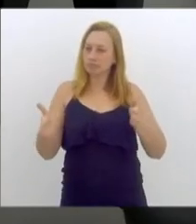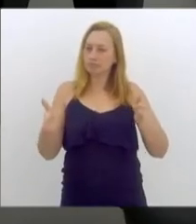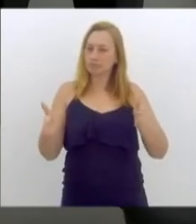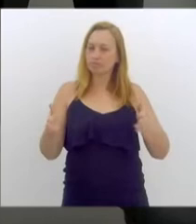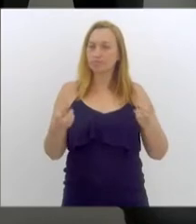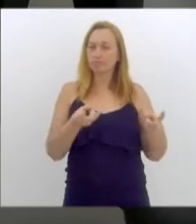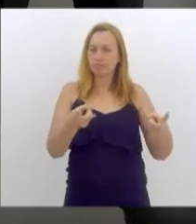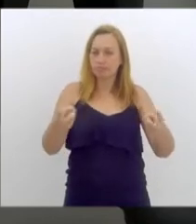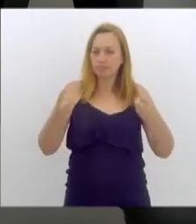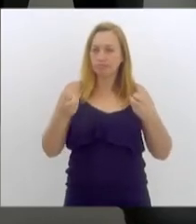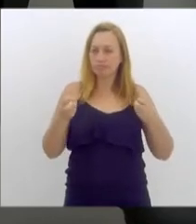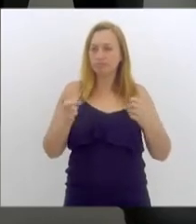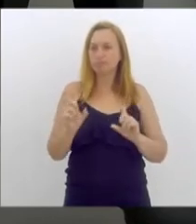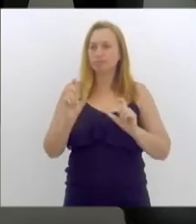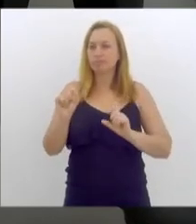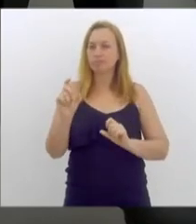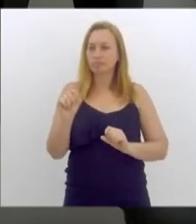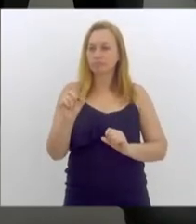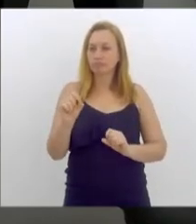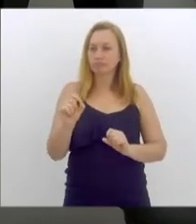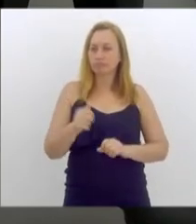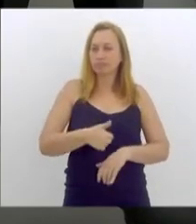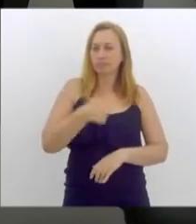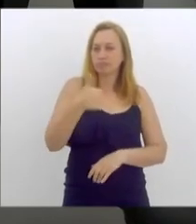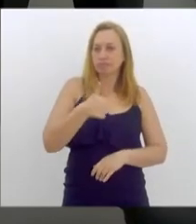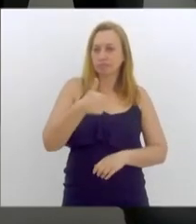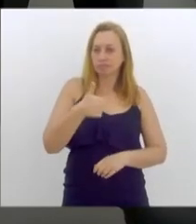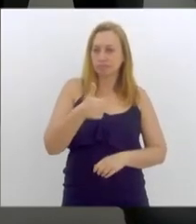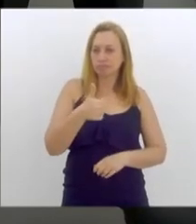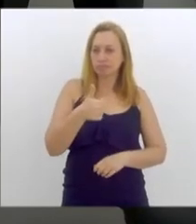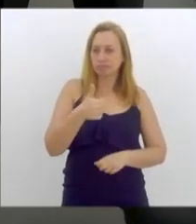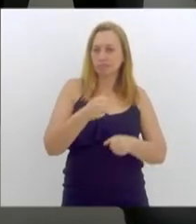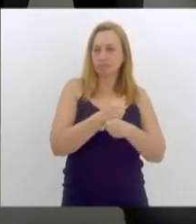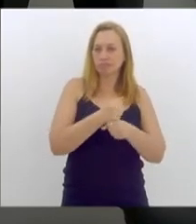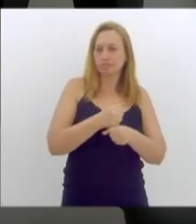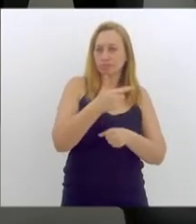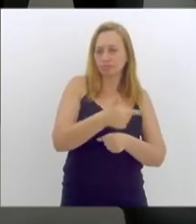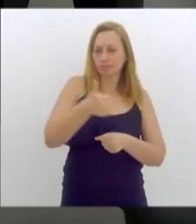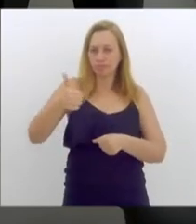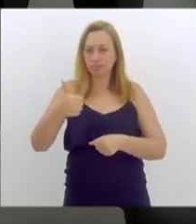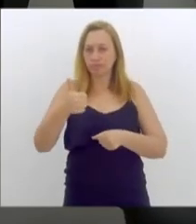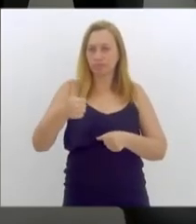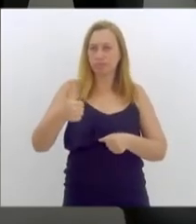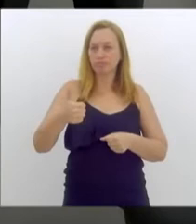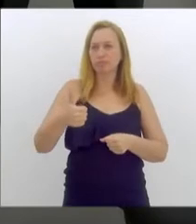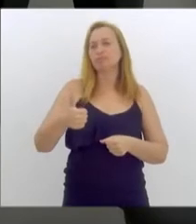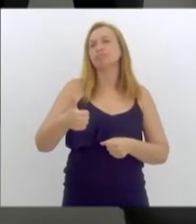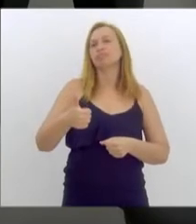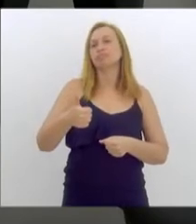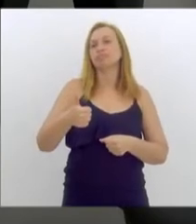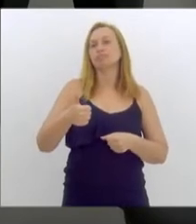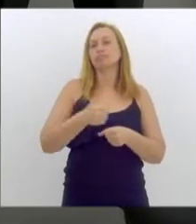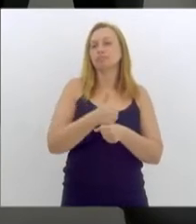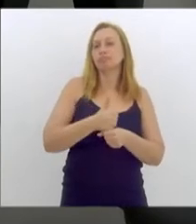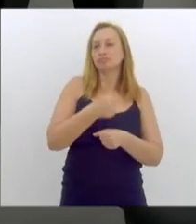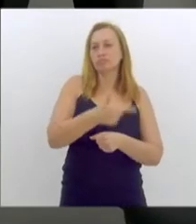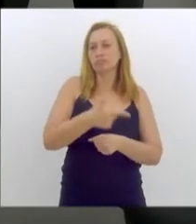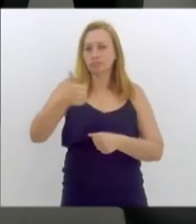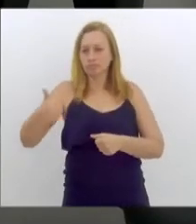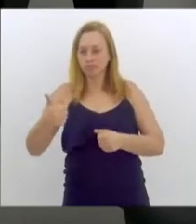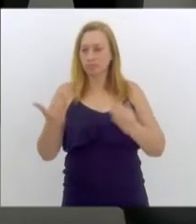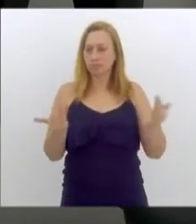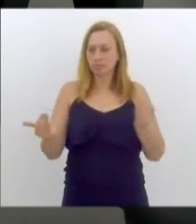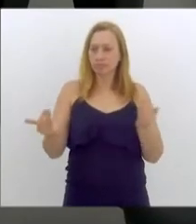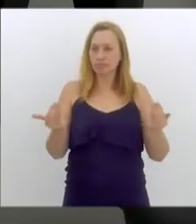a grande diferença em referente ao primeiro quadrimestre comparando o primeiro quadrimet de 21 com 22 que foi justamente o recebimento